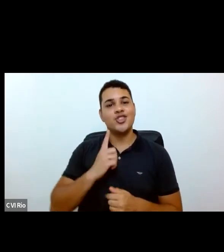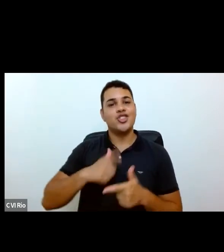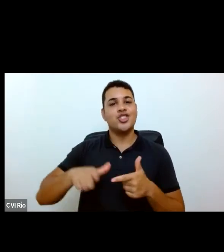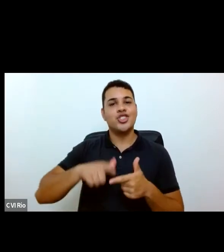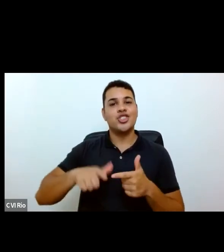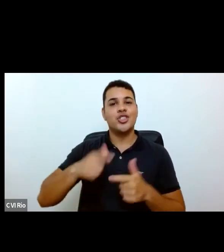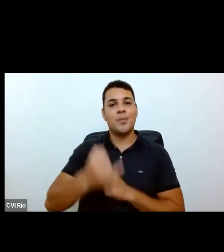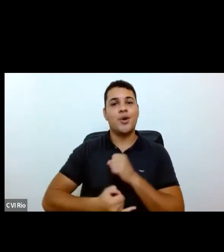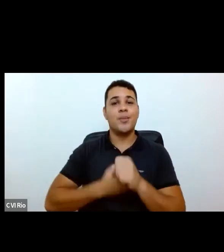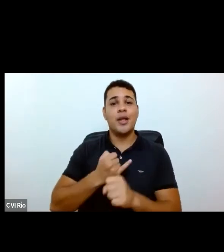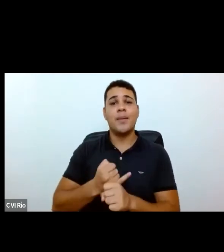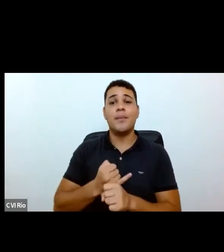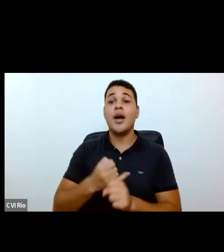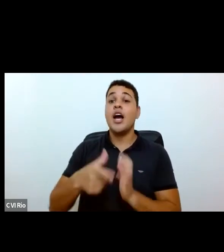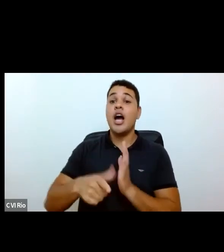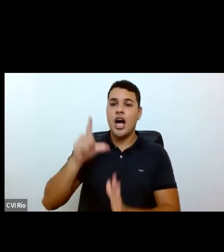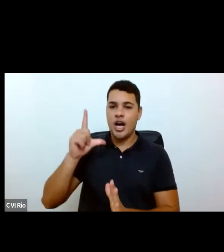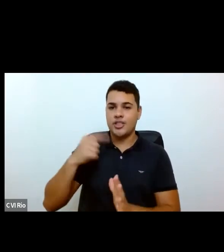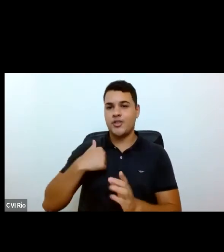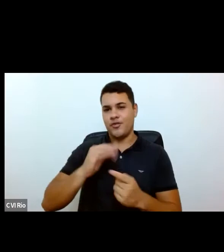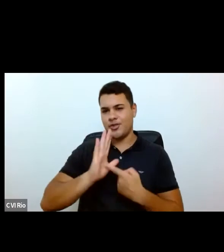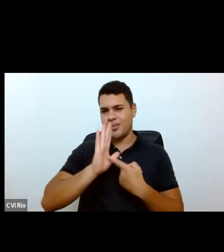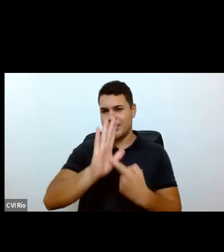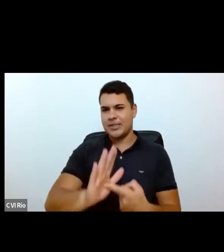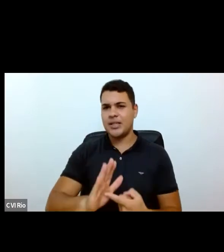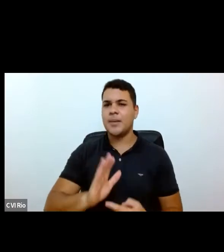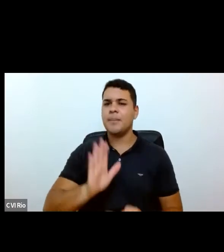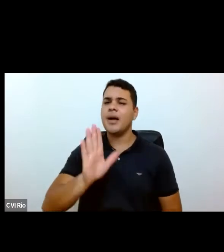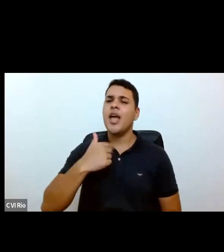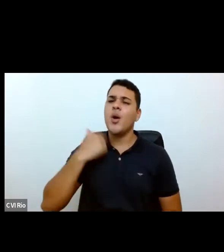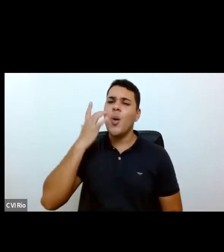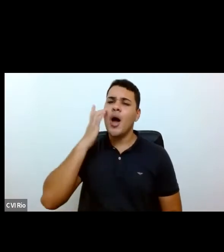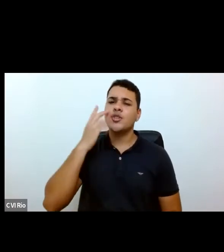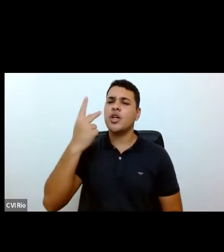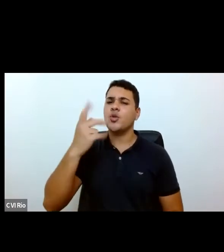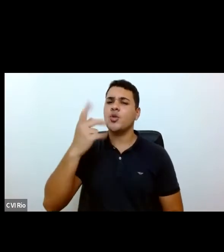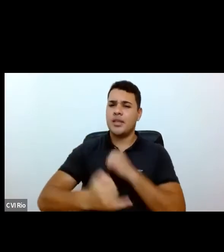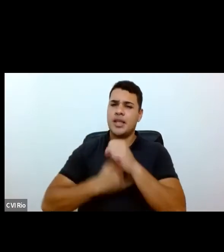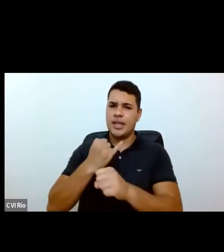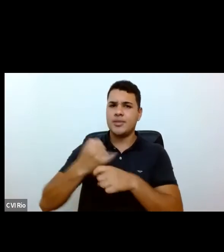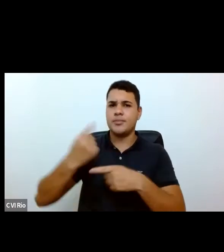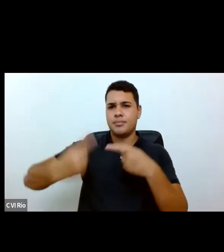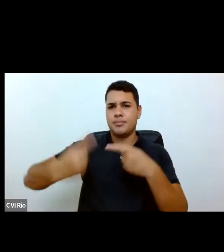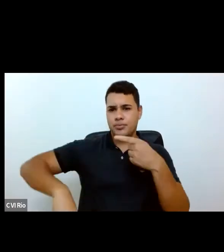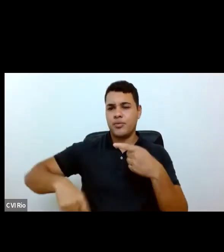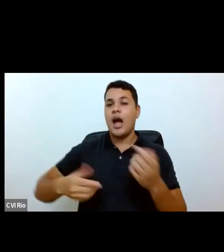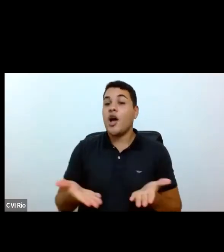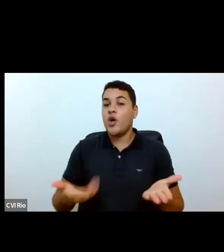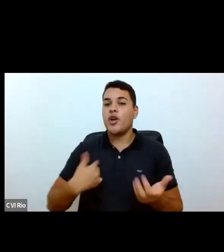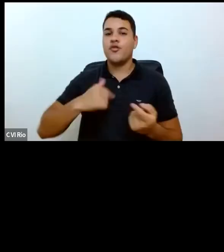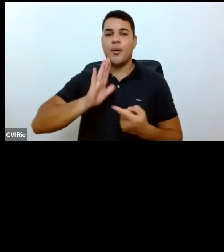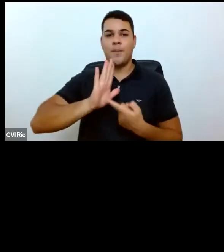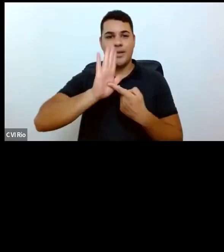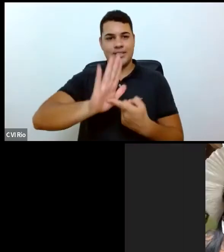Eu tinha te apresentado anteriormente, mas parece que sua conexão caiu, só vou te apresentar